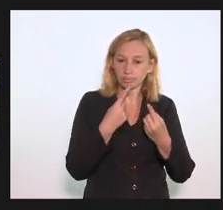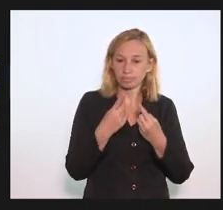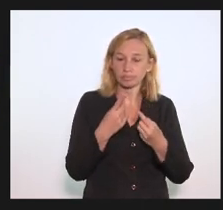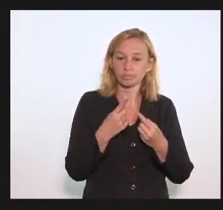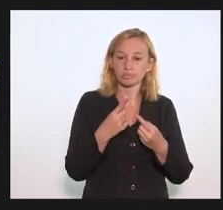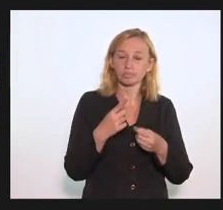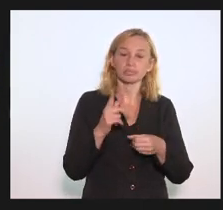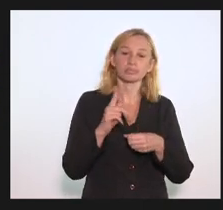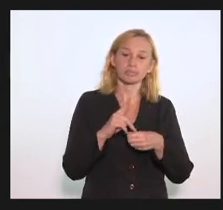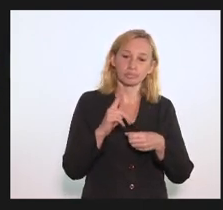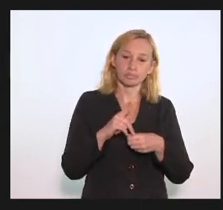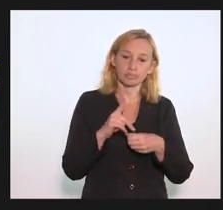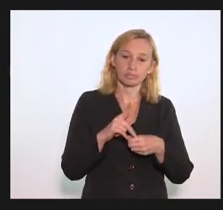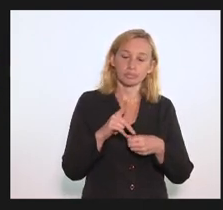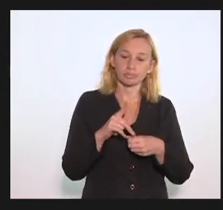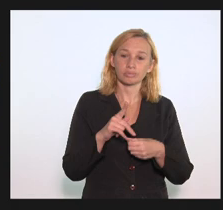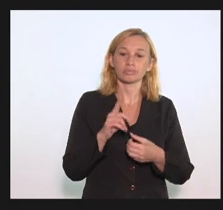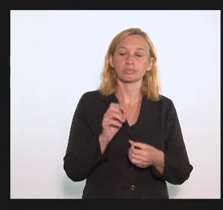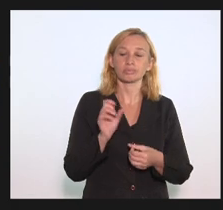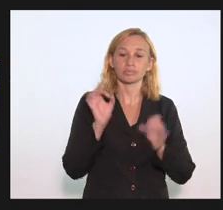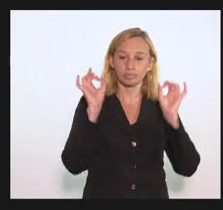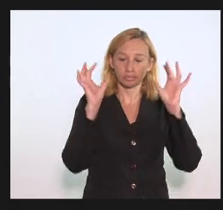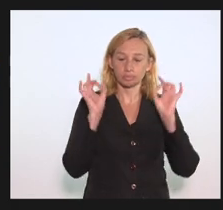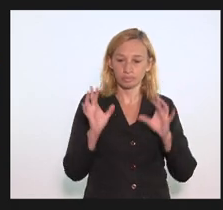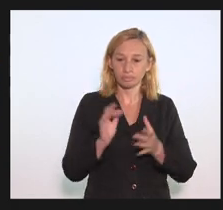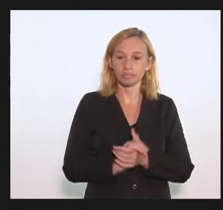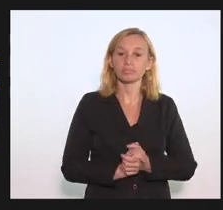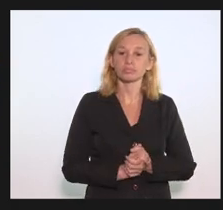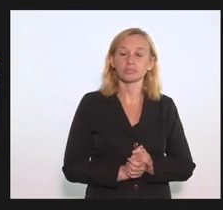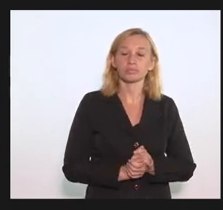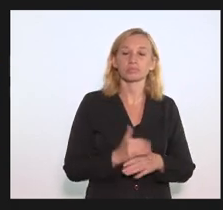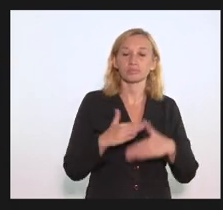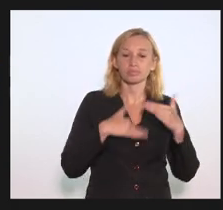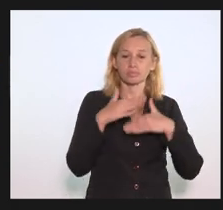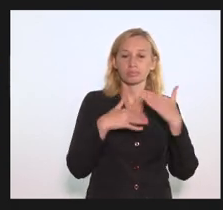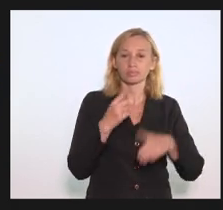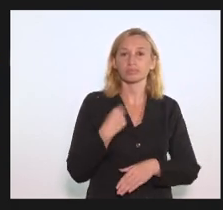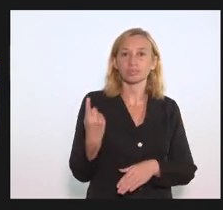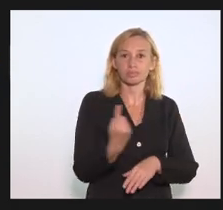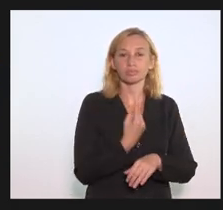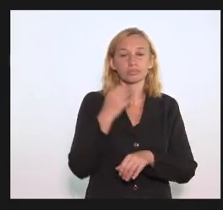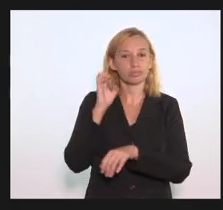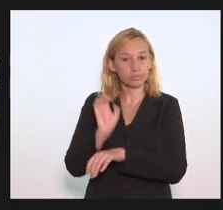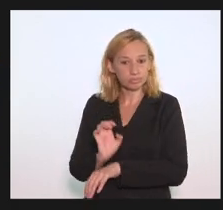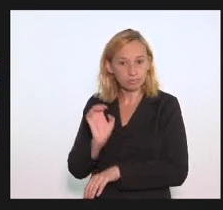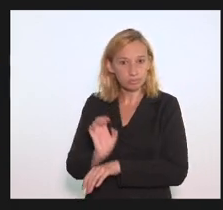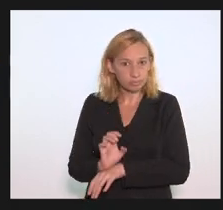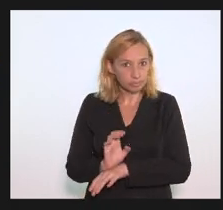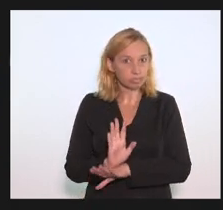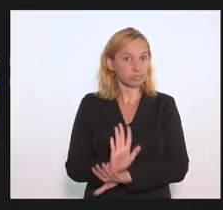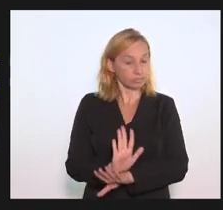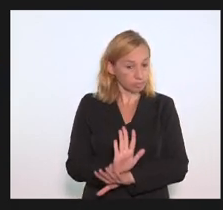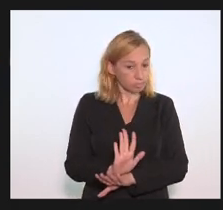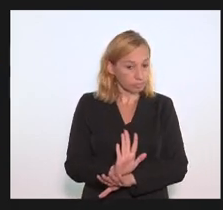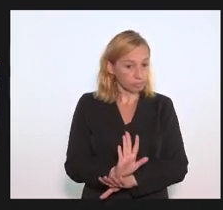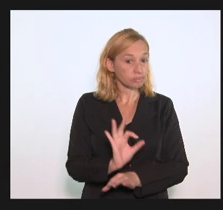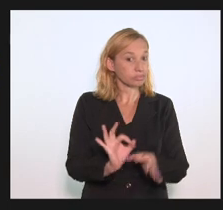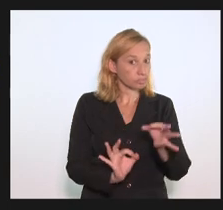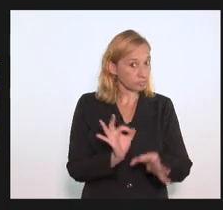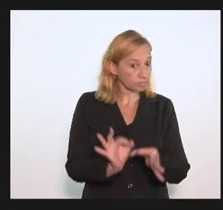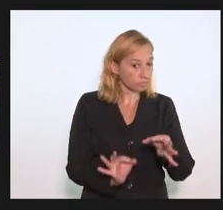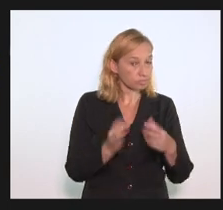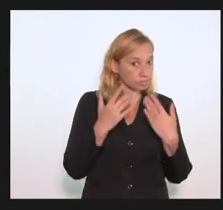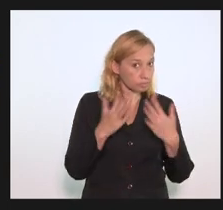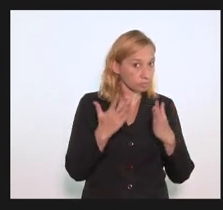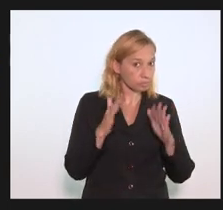participações especiais, proveitoso e interessante para o desenvolvimento do nosso Estado. Aliás, é uma questão de justiça. Parabéns